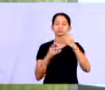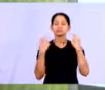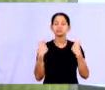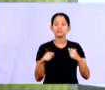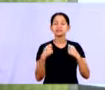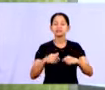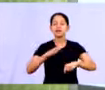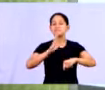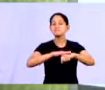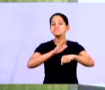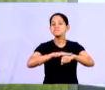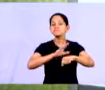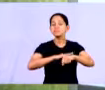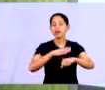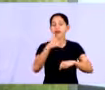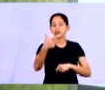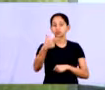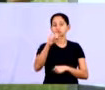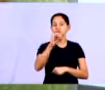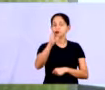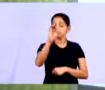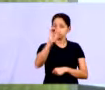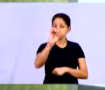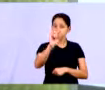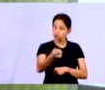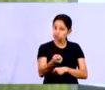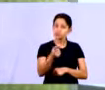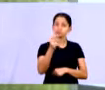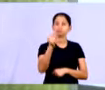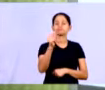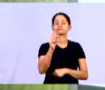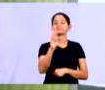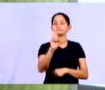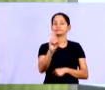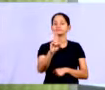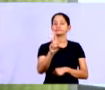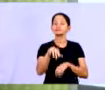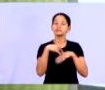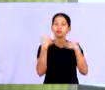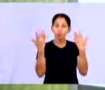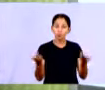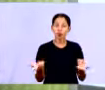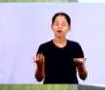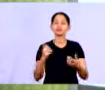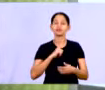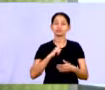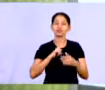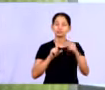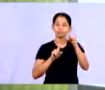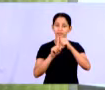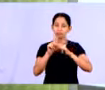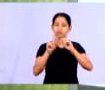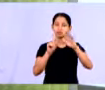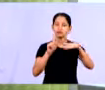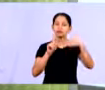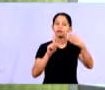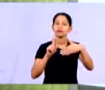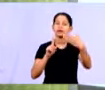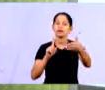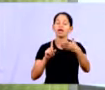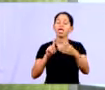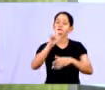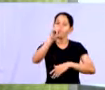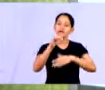ganhar fora os 200 mil? Em 6 meses aplicado no banco, 24. Então, a partir do mês seguinte, o que vier é como se fosse a correção do